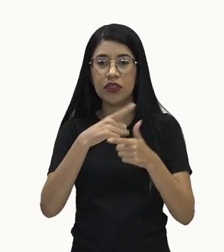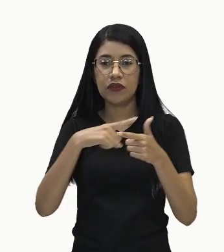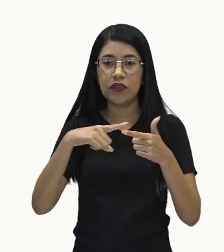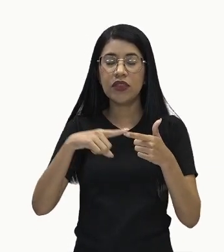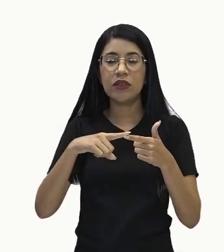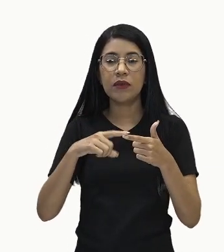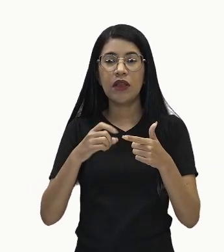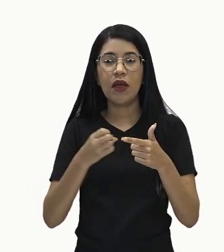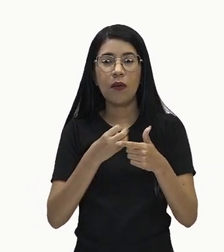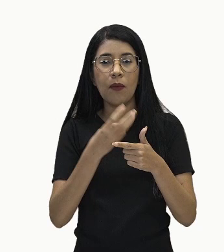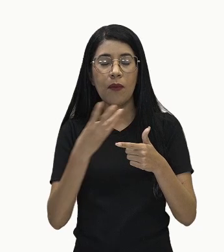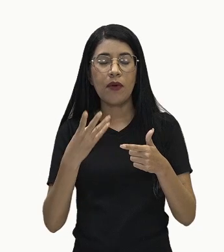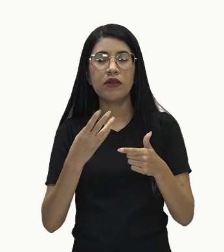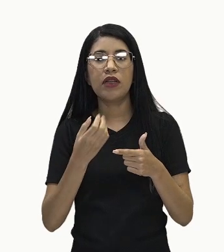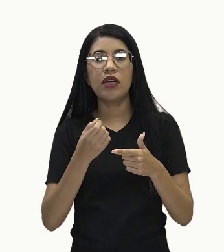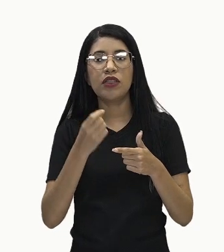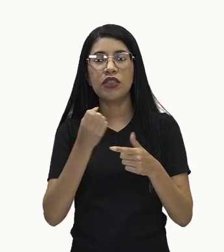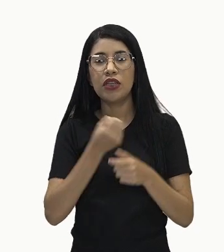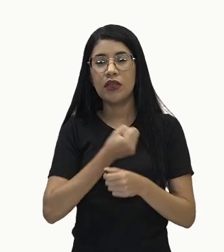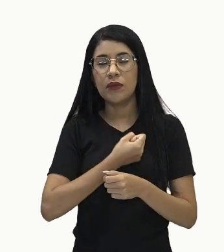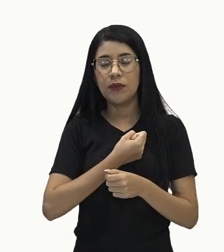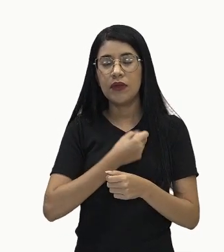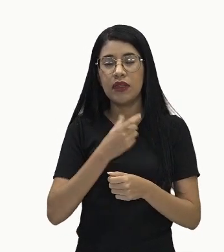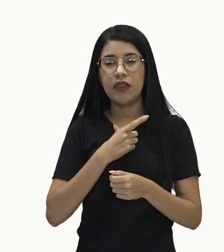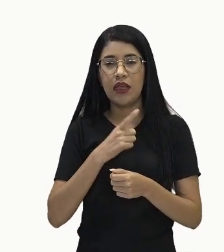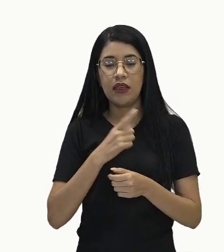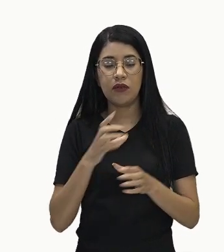somatório, da variância,